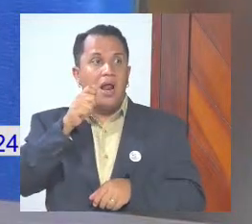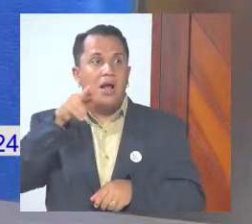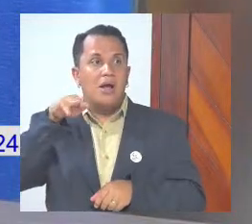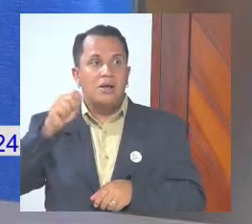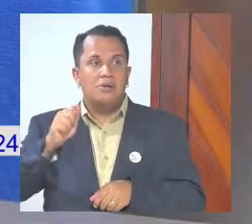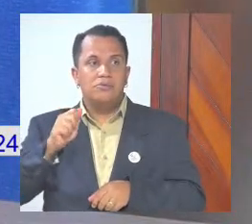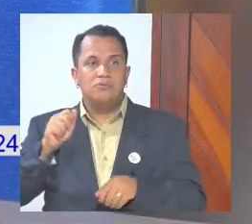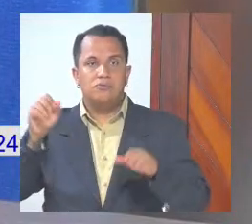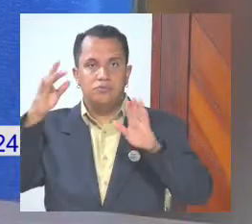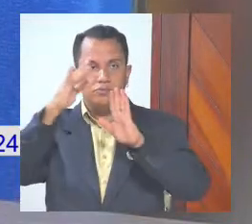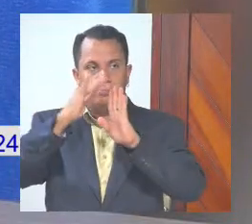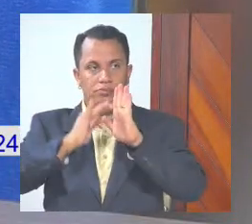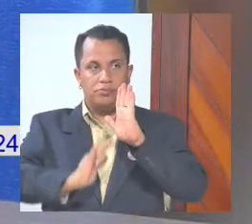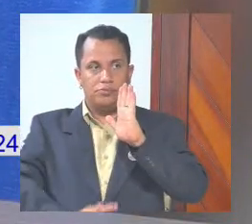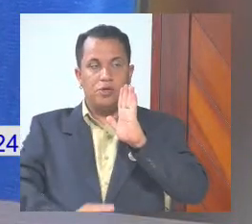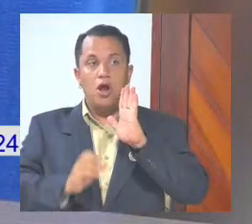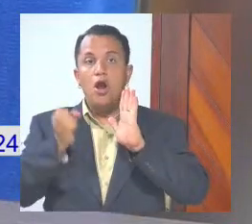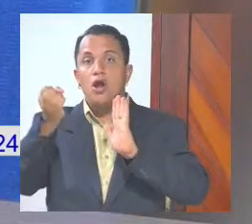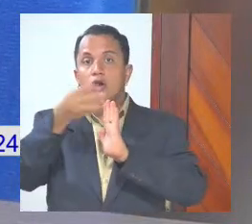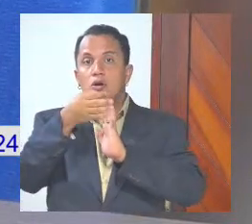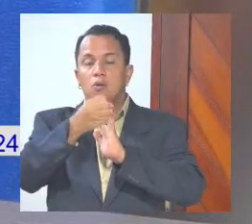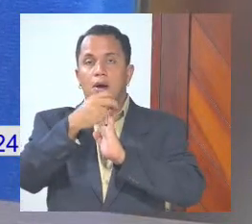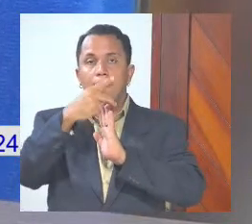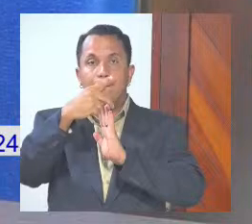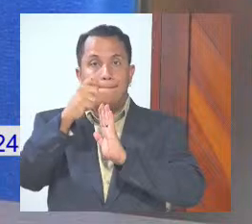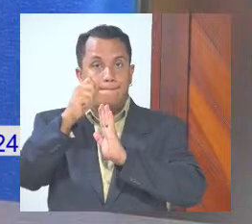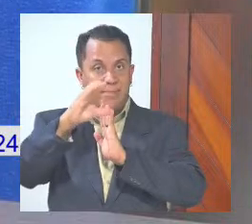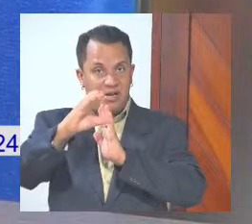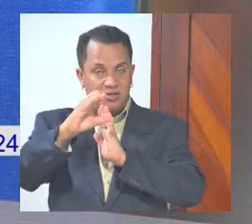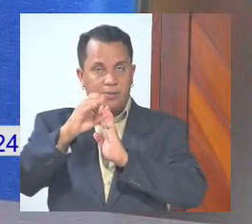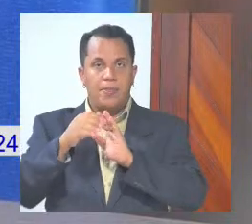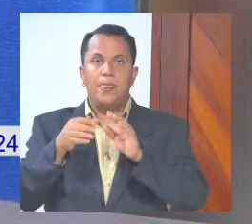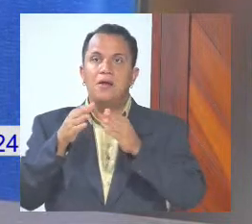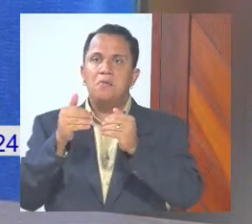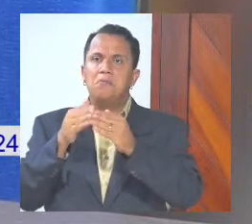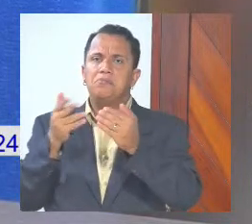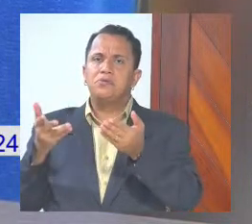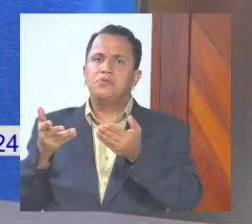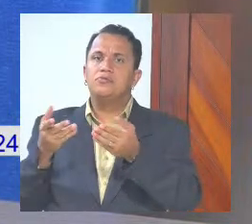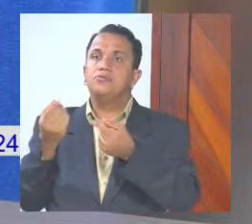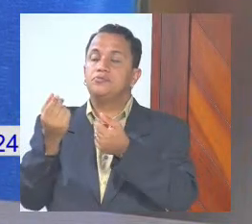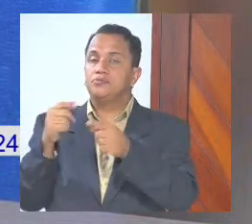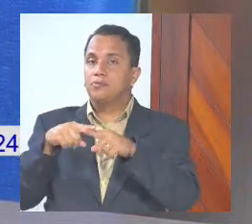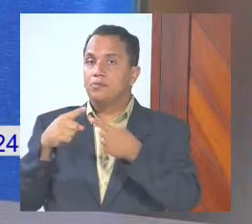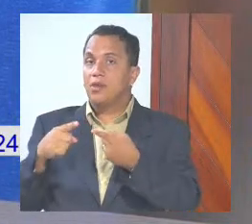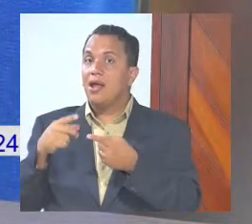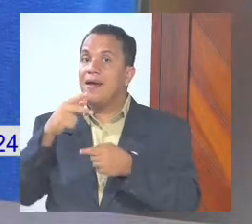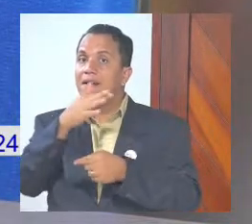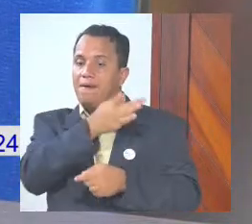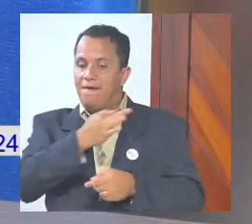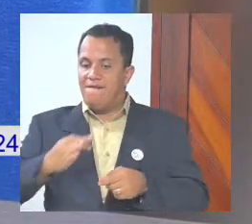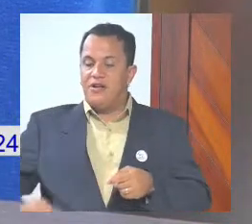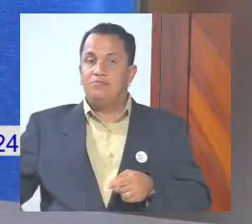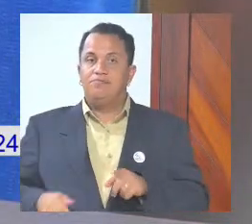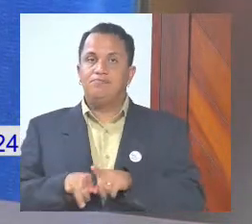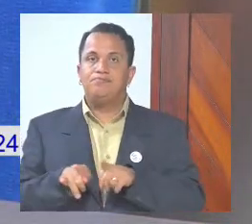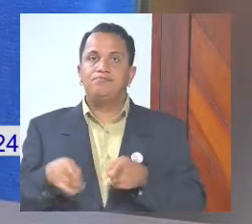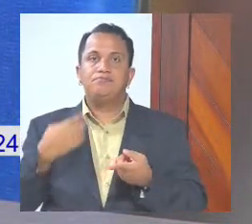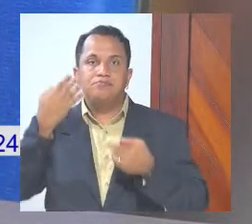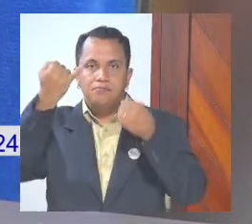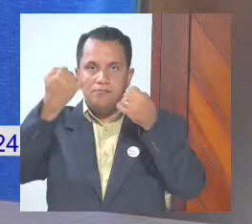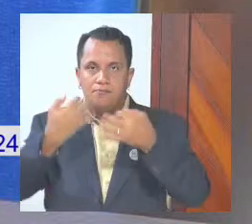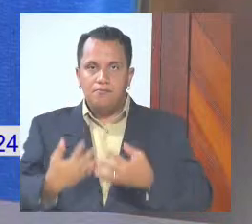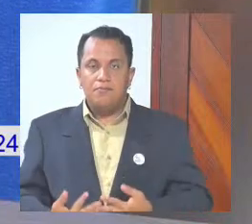através do programa Novo PAC, solicitou recursos federais com vistas à implementação das ações